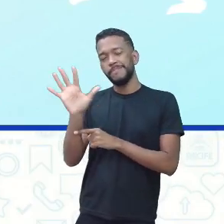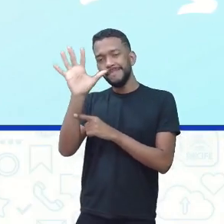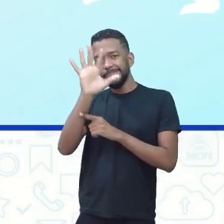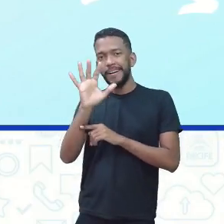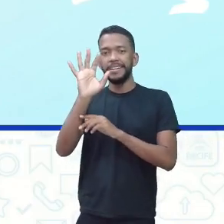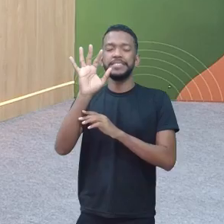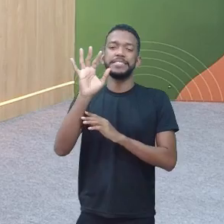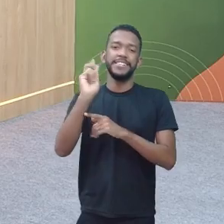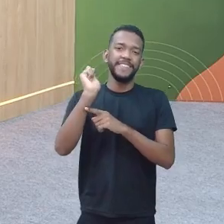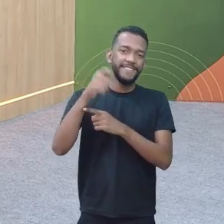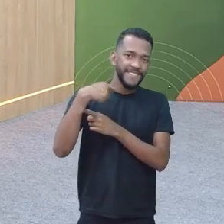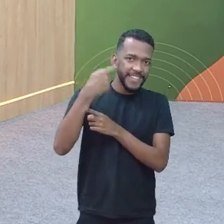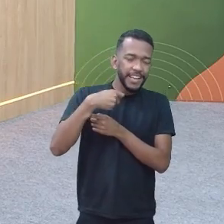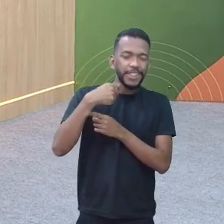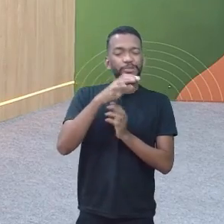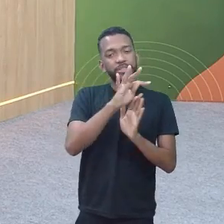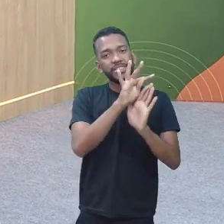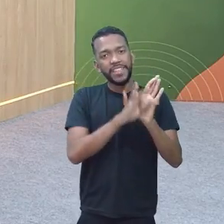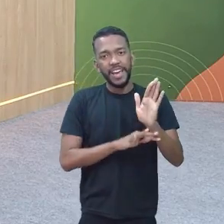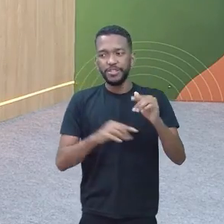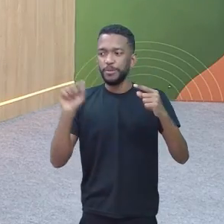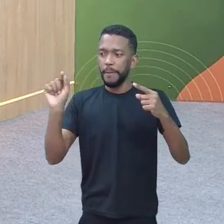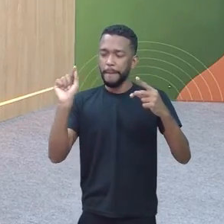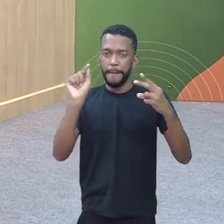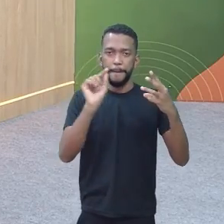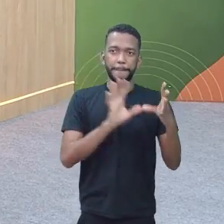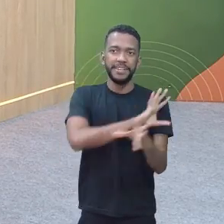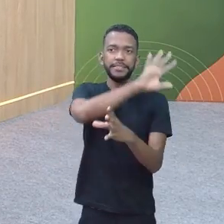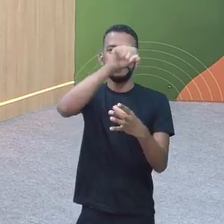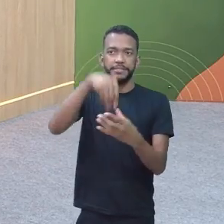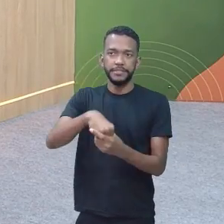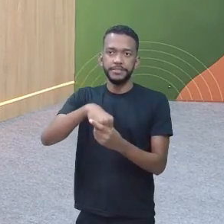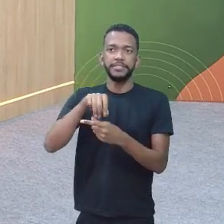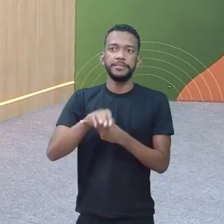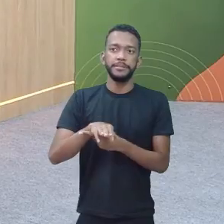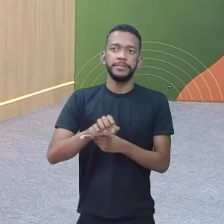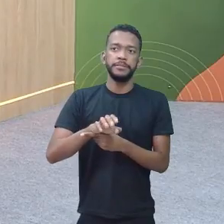puder utilizar de diferente, a gente utiliza nos memes, tá certo?